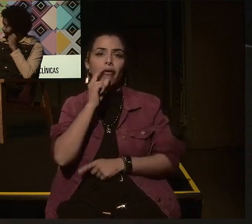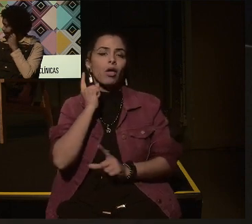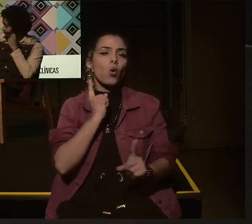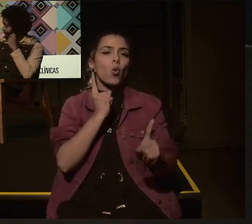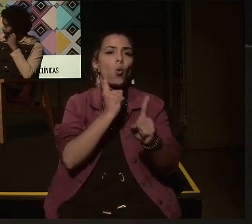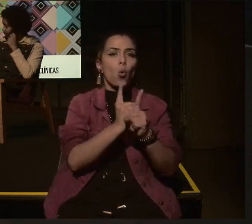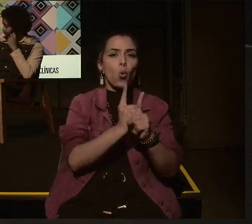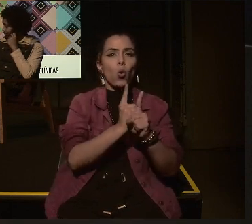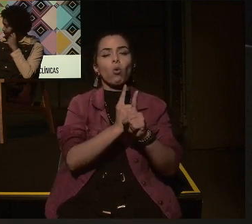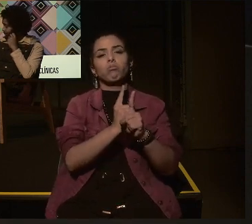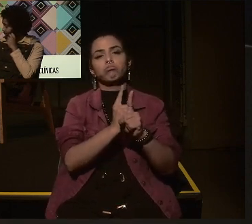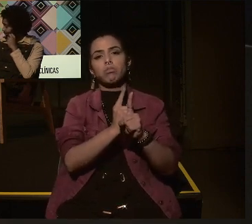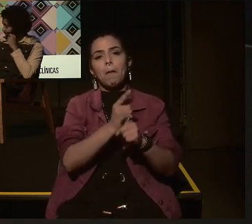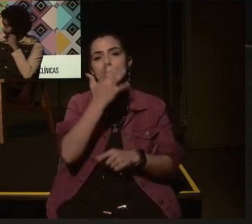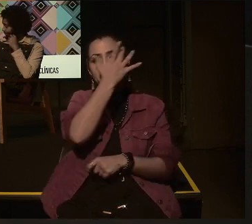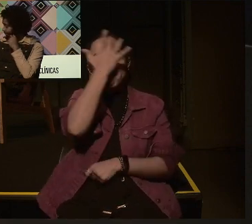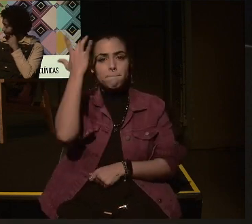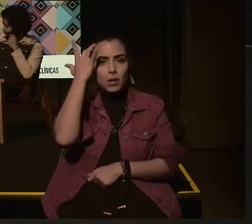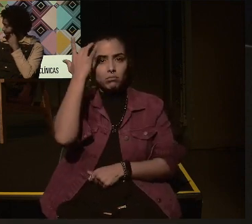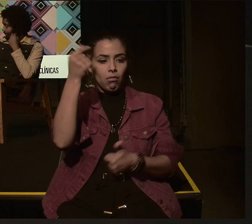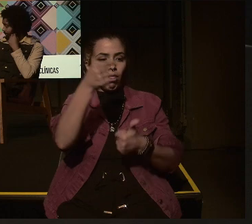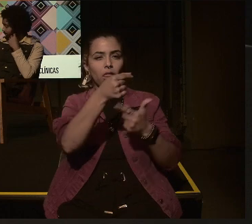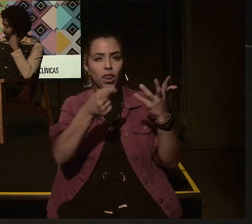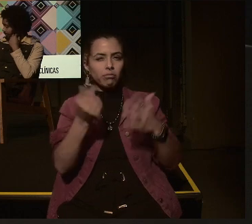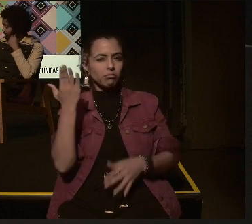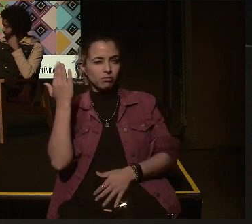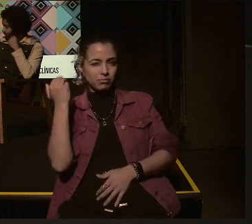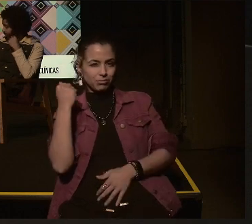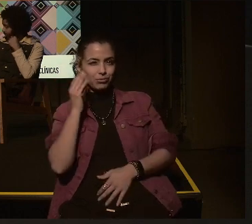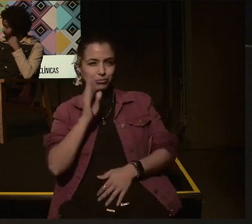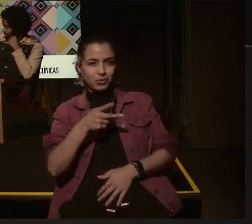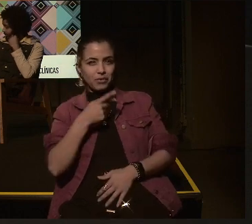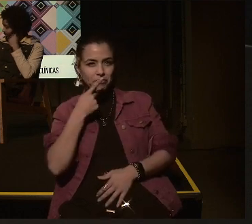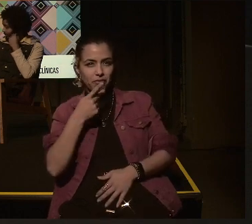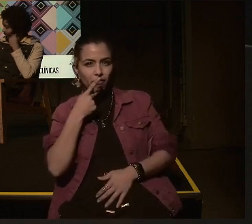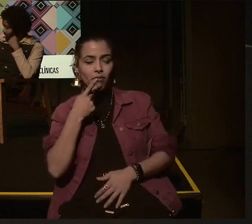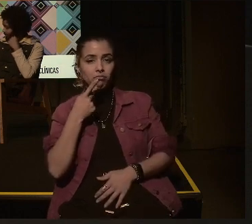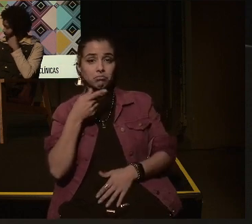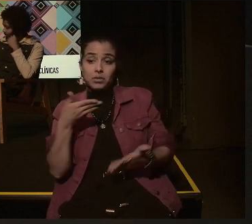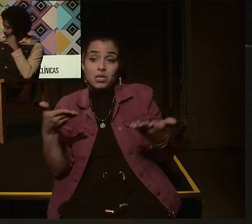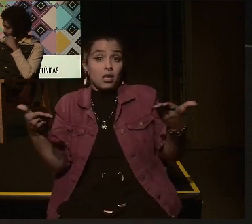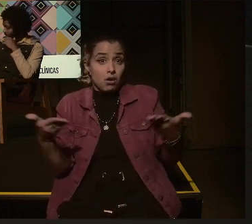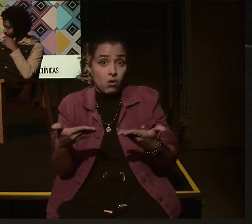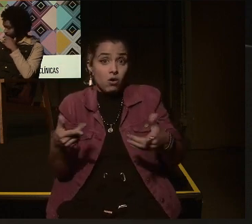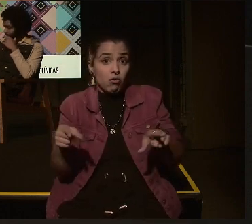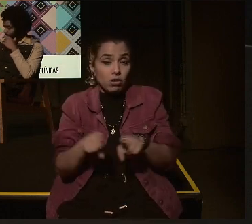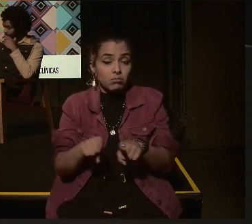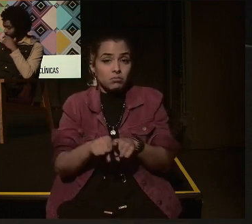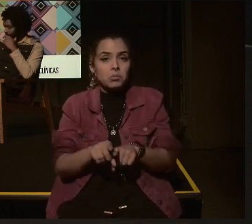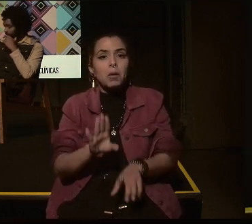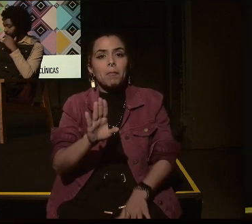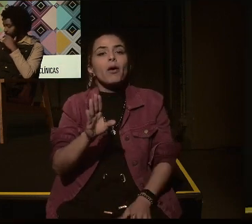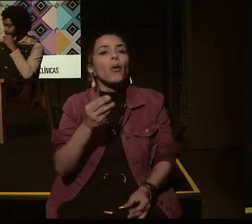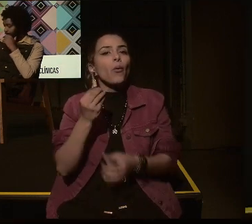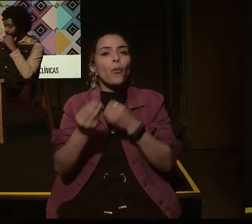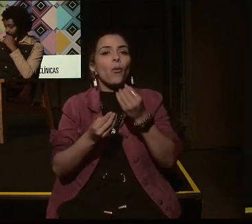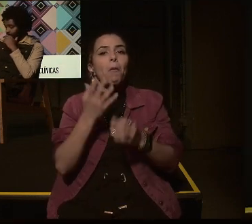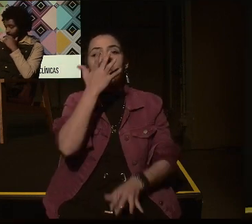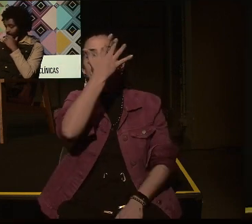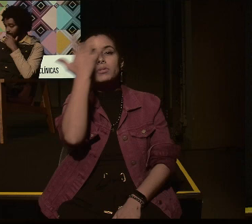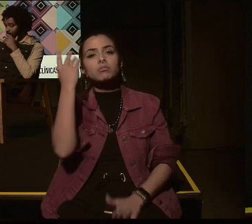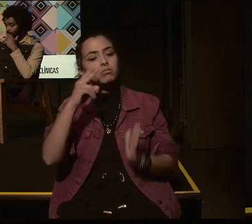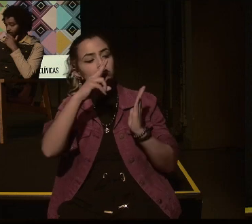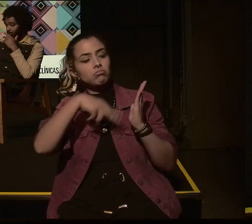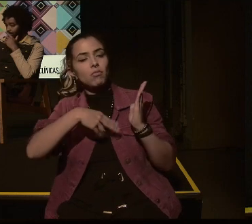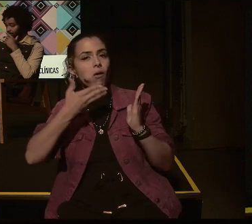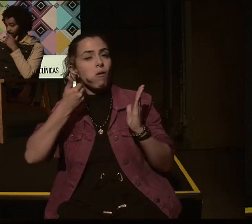Guattari, encontro no Lacan, encontro na Melanie Klein, encontro agora. Como isso é feito, como isso é lido,